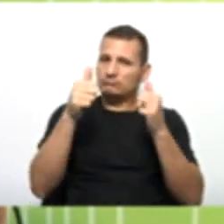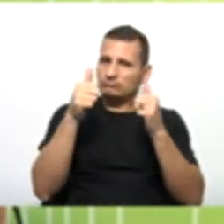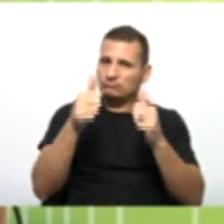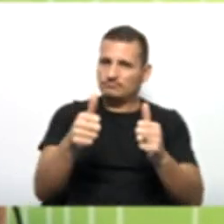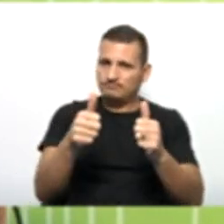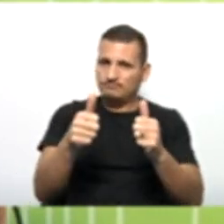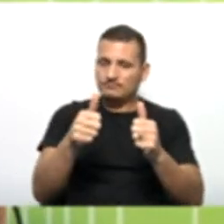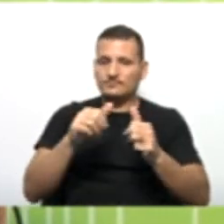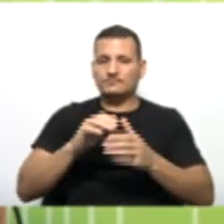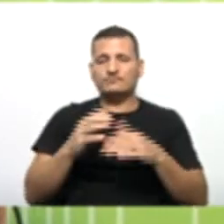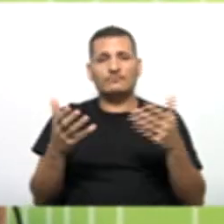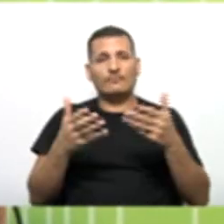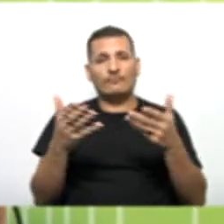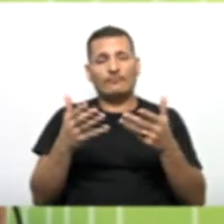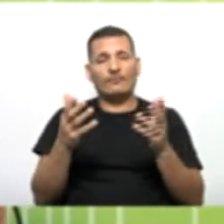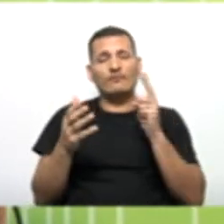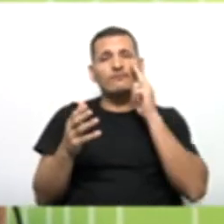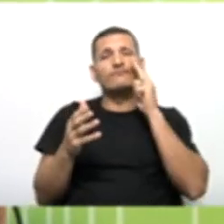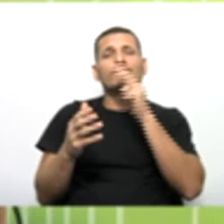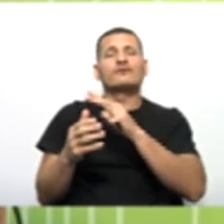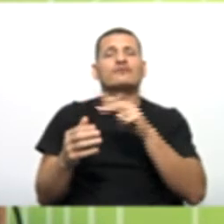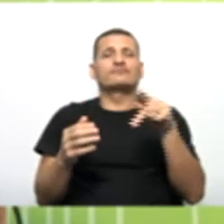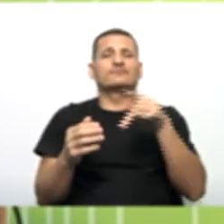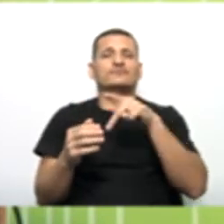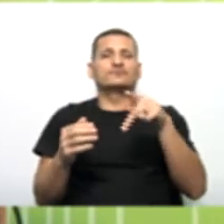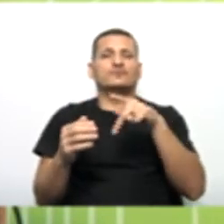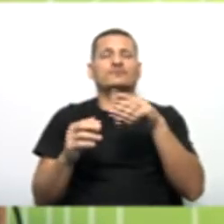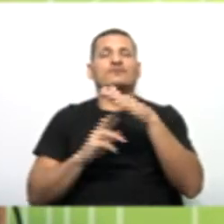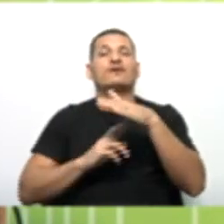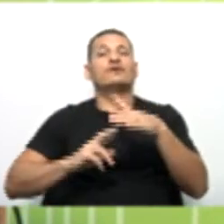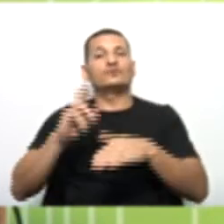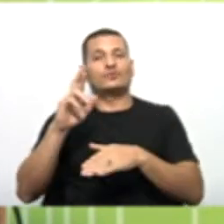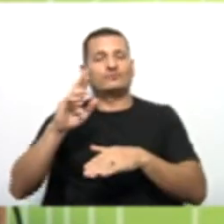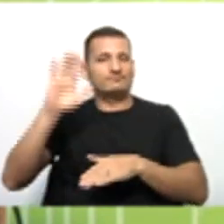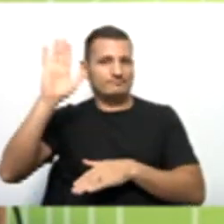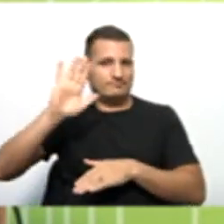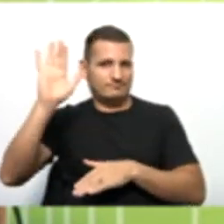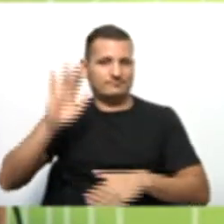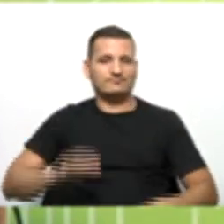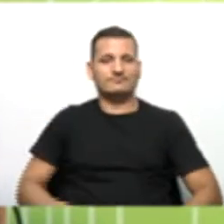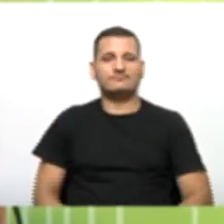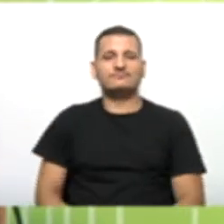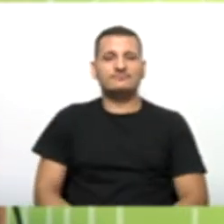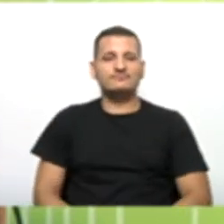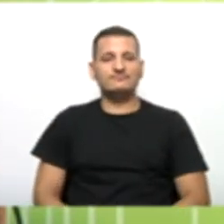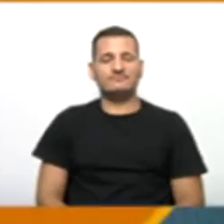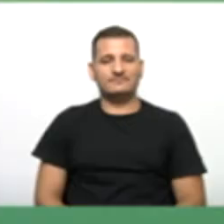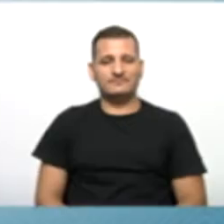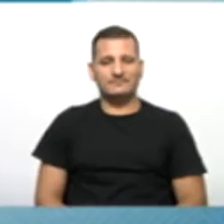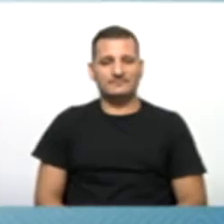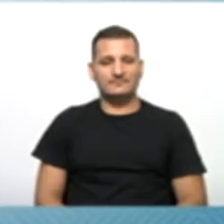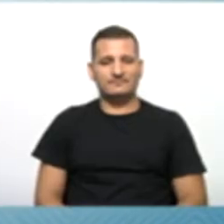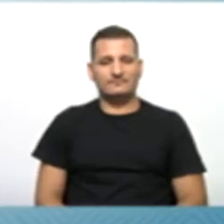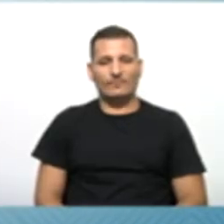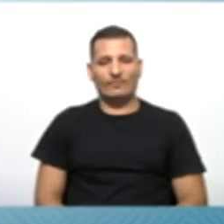aí o recadinho do professor candidato ao cargo de reitor e depois a gente retorna para a nossa aula, ok?